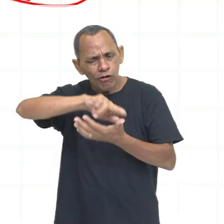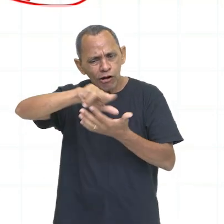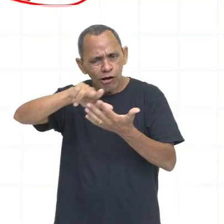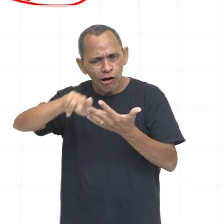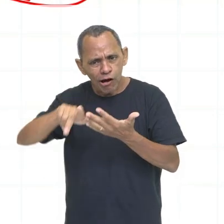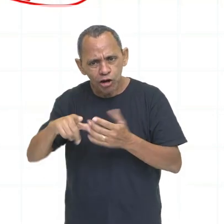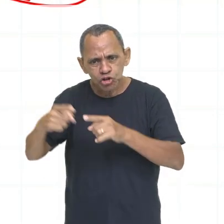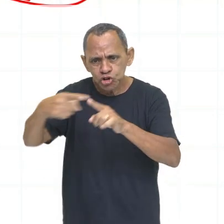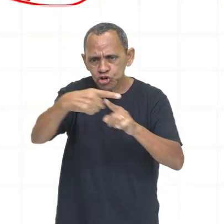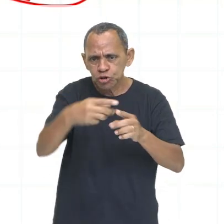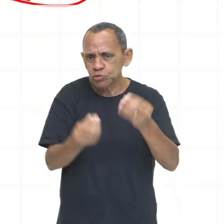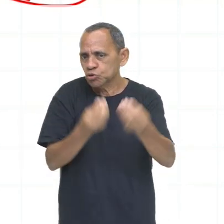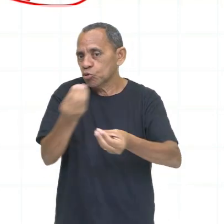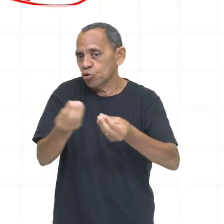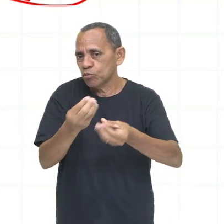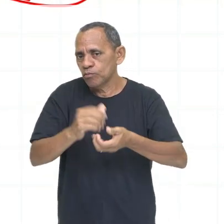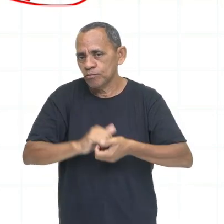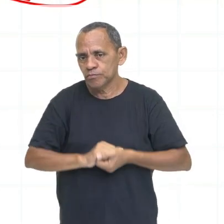tais como